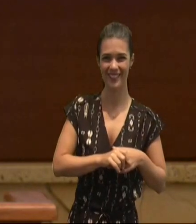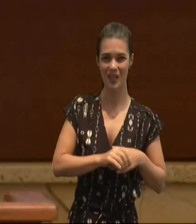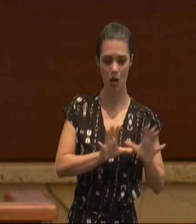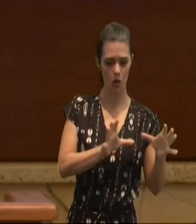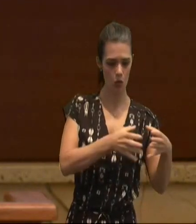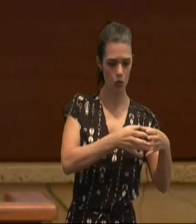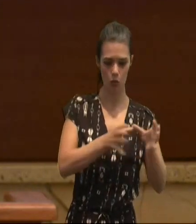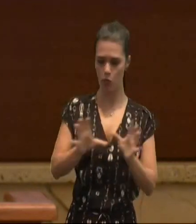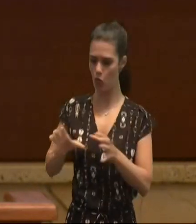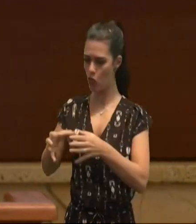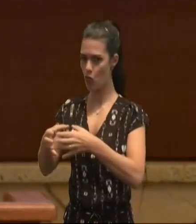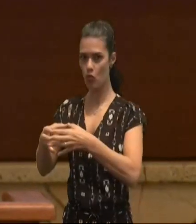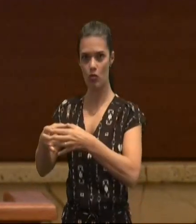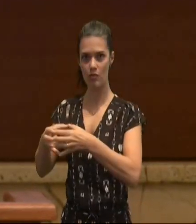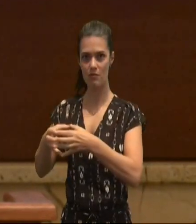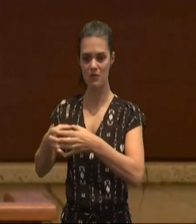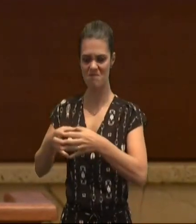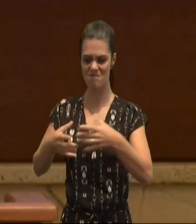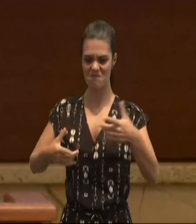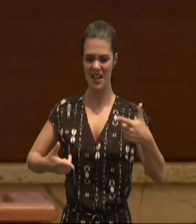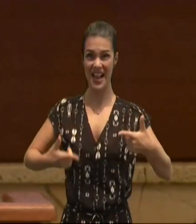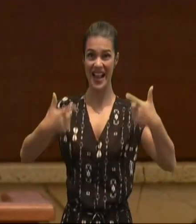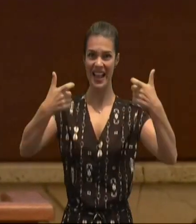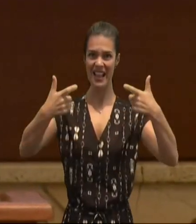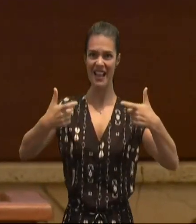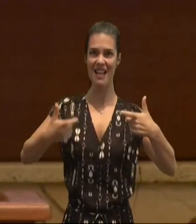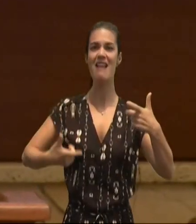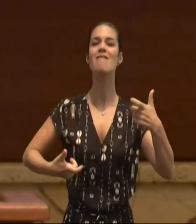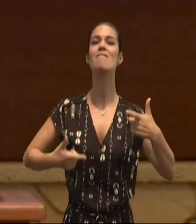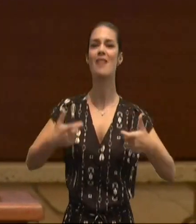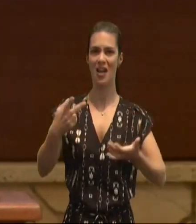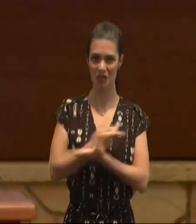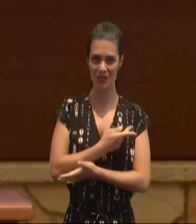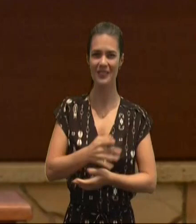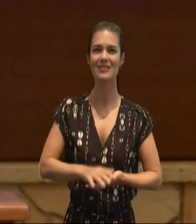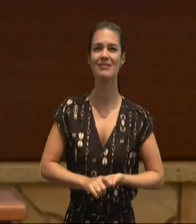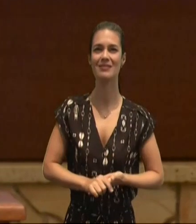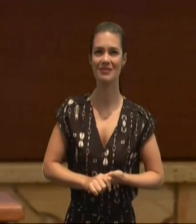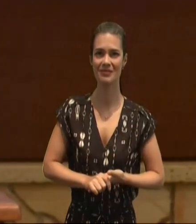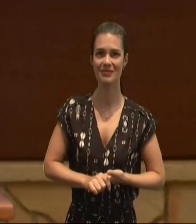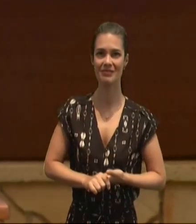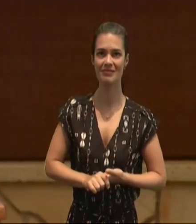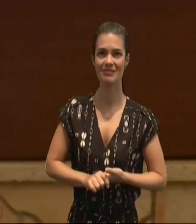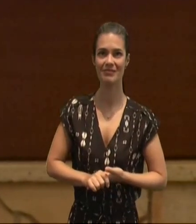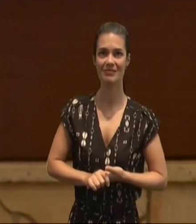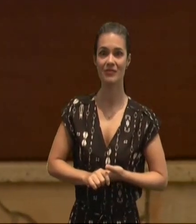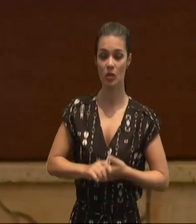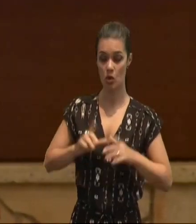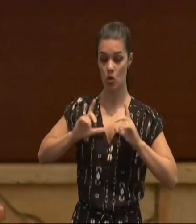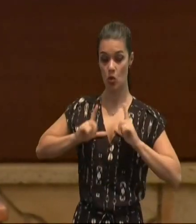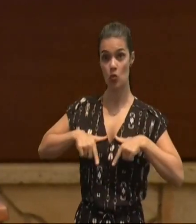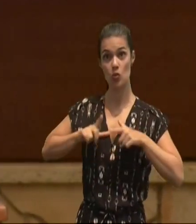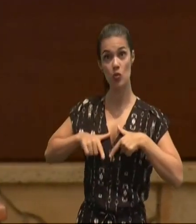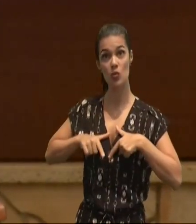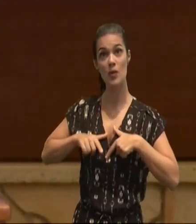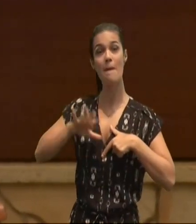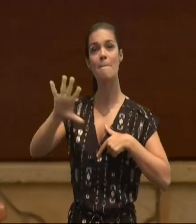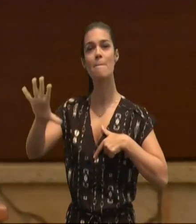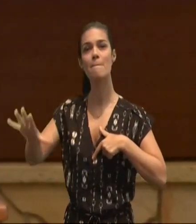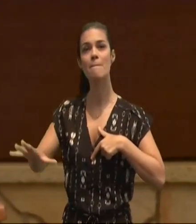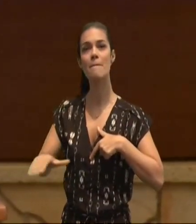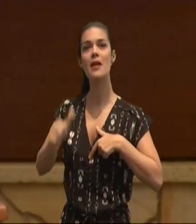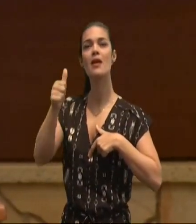filisteus acampados junto a Efeque. Os israelitas buscaram a arca da aliança em Siló